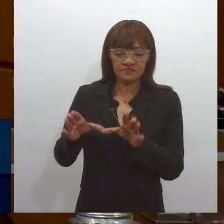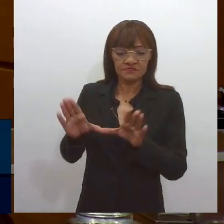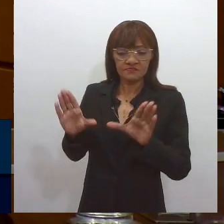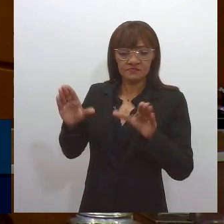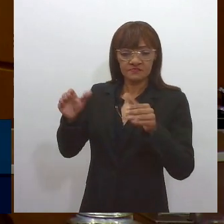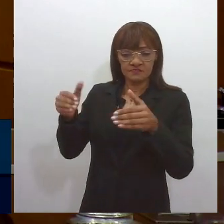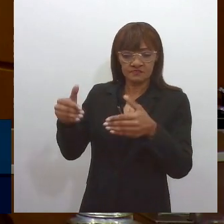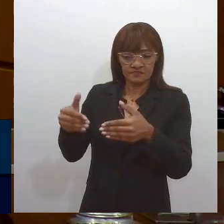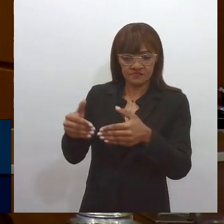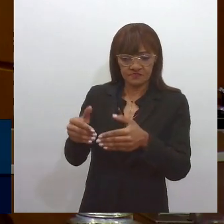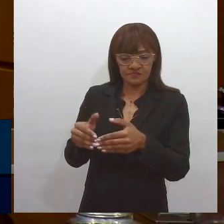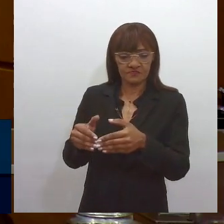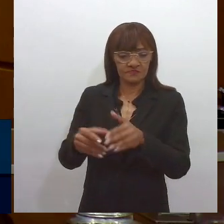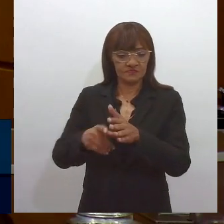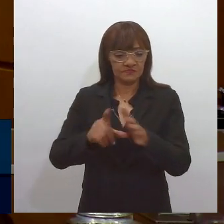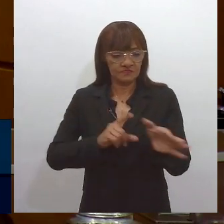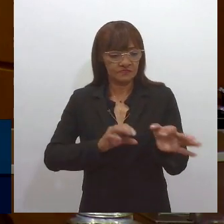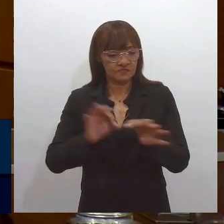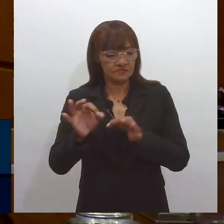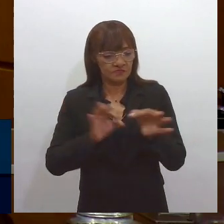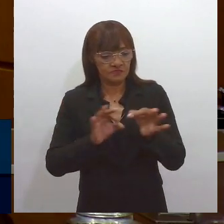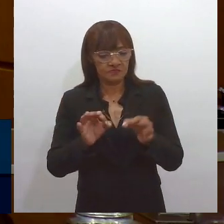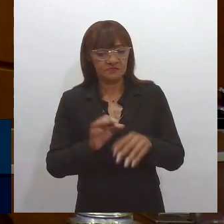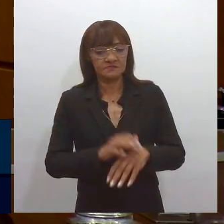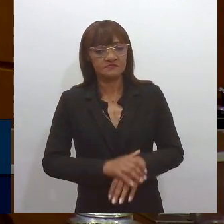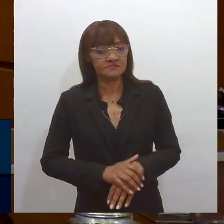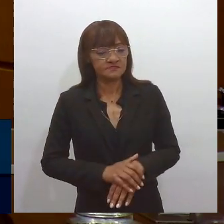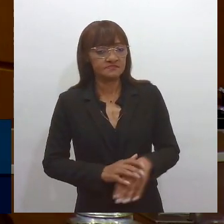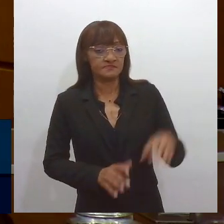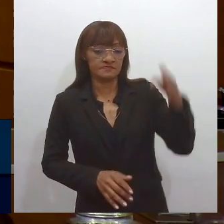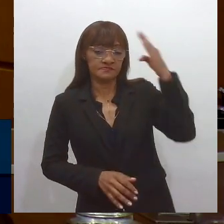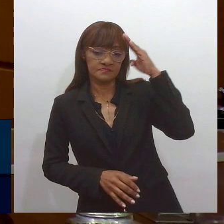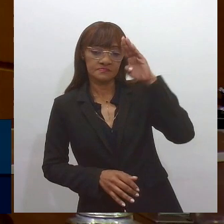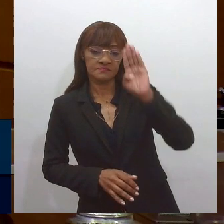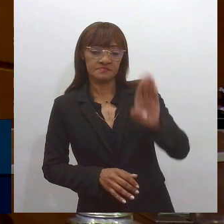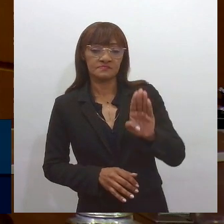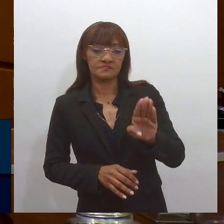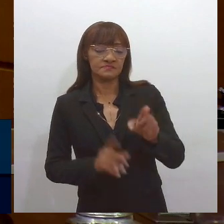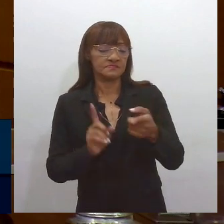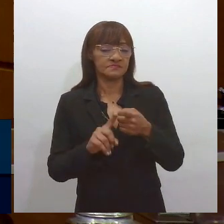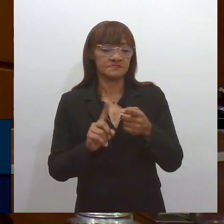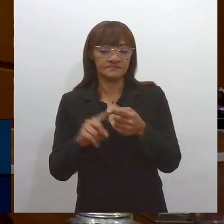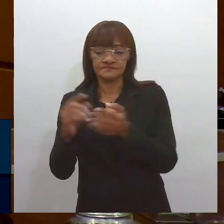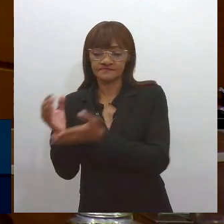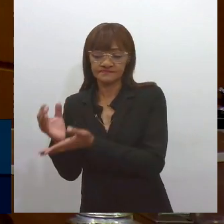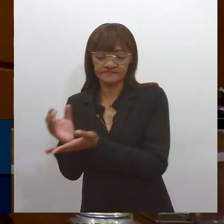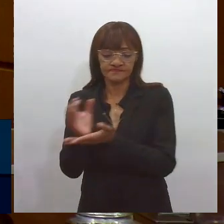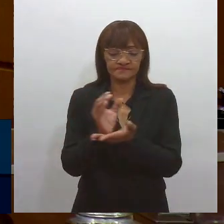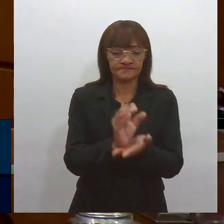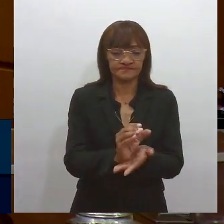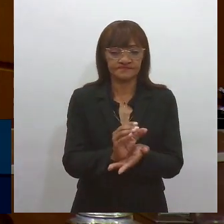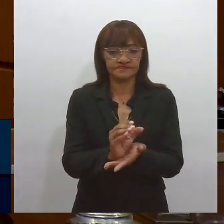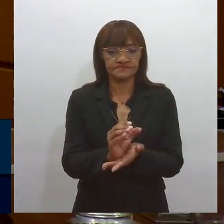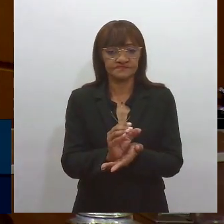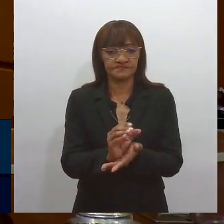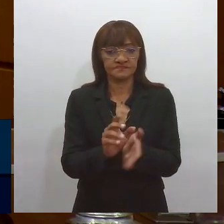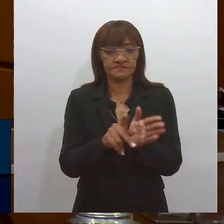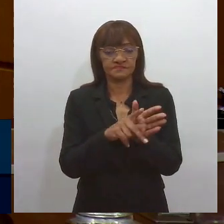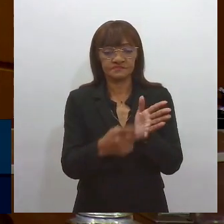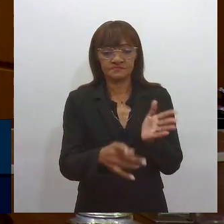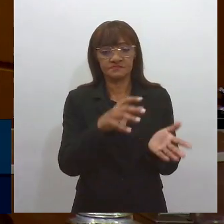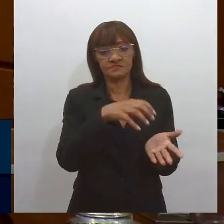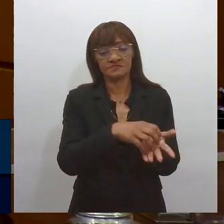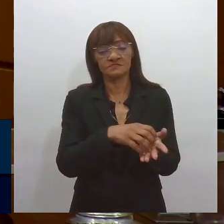principalmente de recursos que foram alocados pro denit Por que que o denit não fez mais em 2022